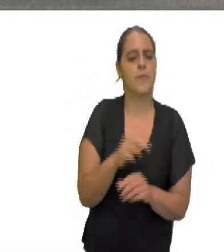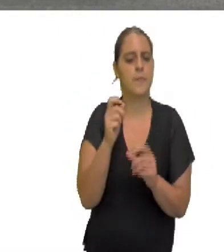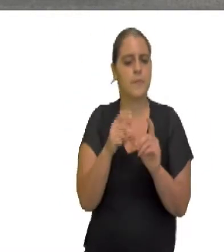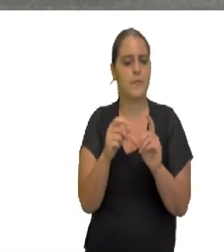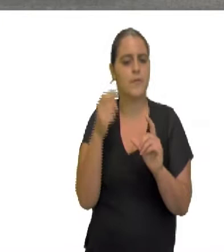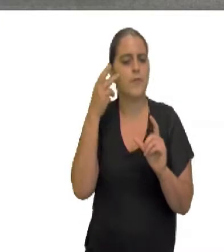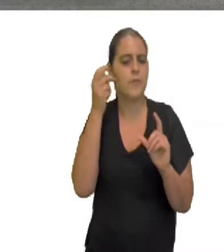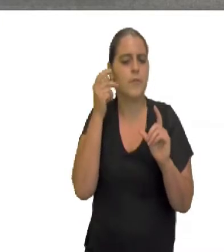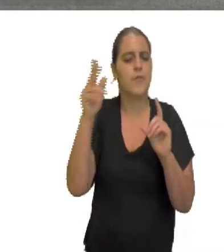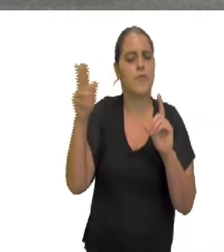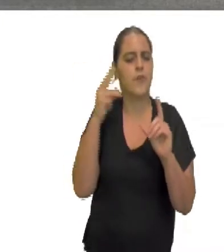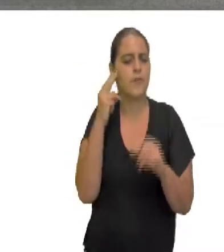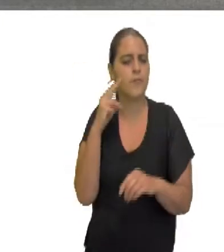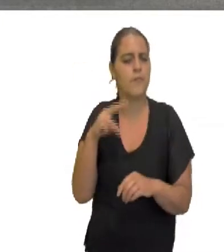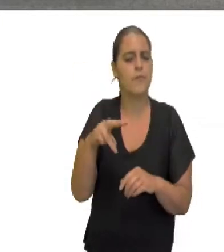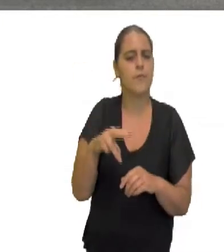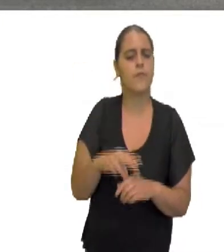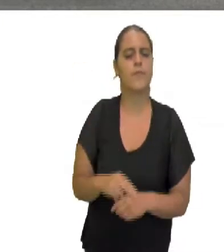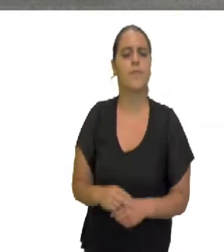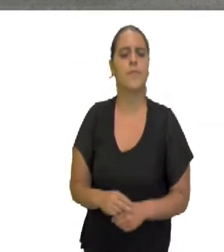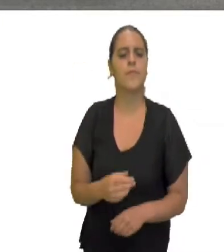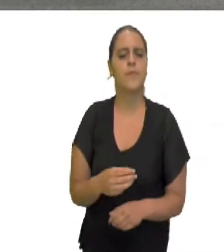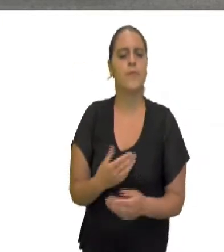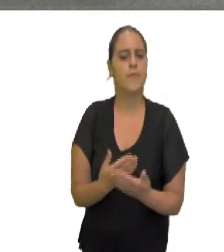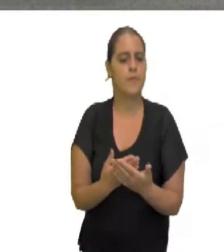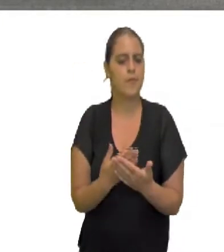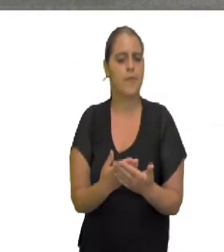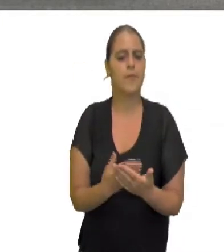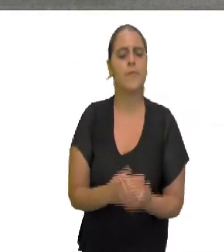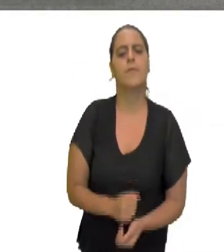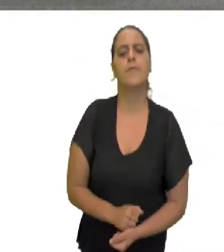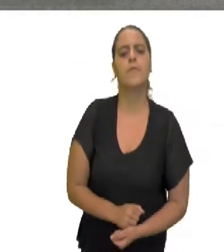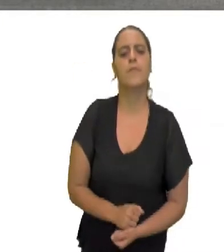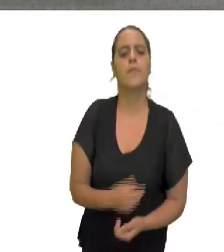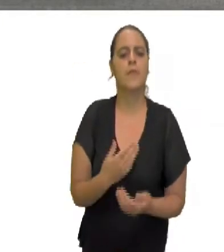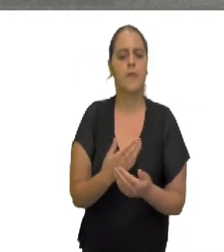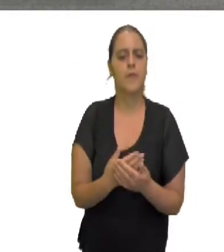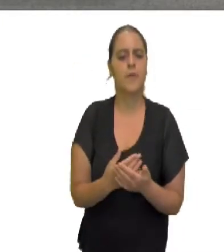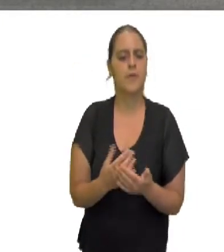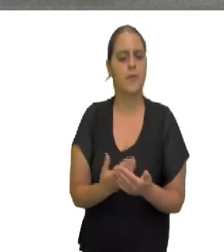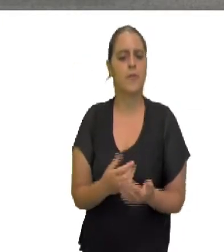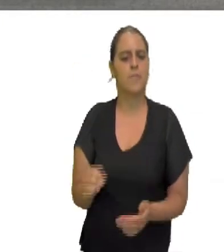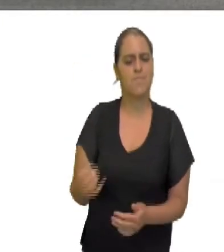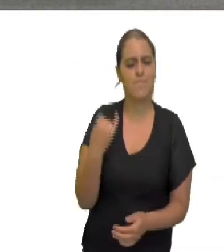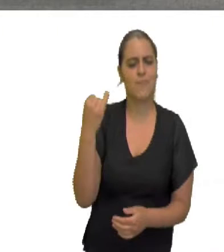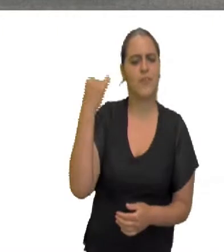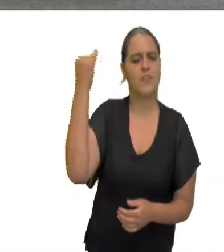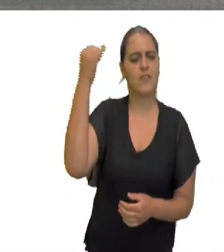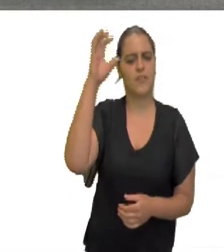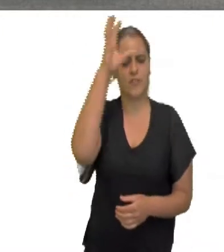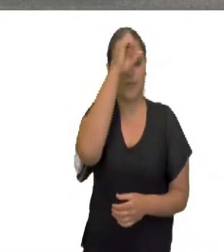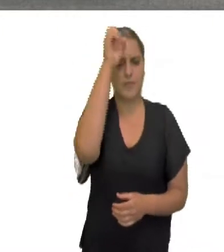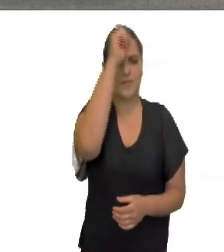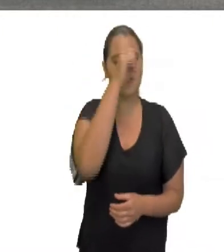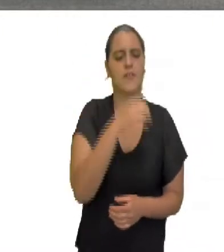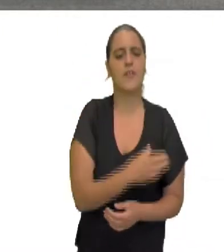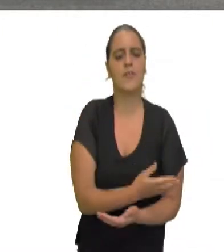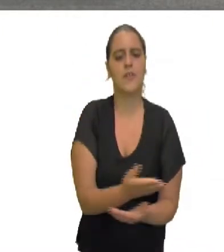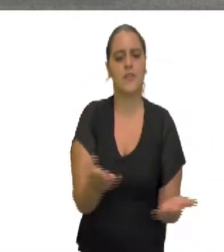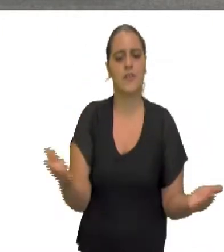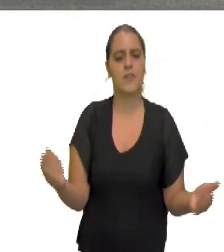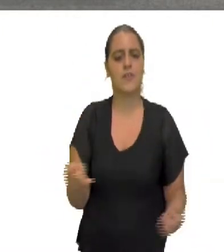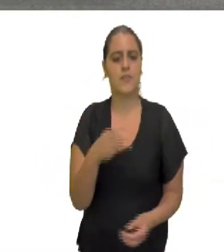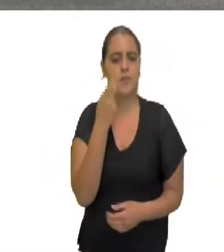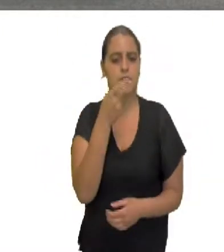vocês já viram esta aula e é uma aula de uma grandeza muito grande, muito aprendizado para a gente. Nós